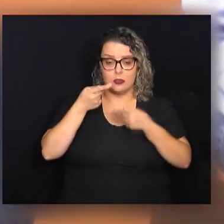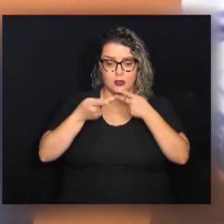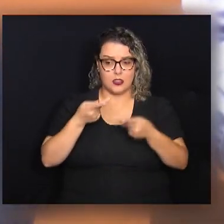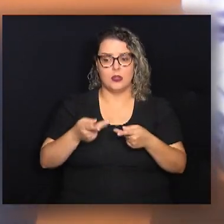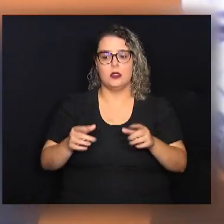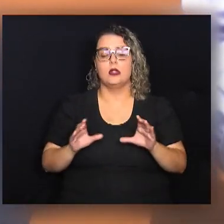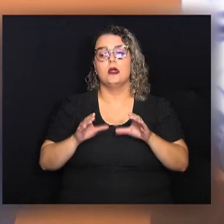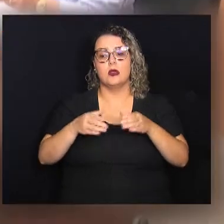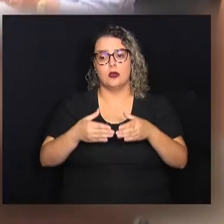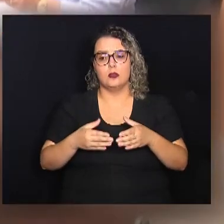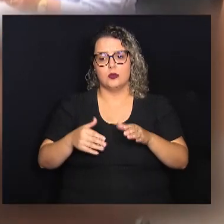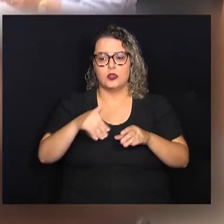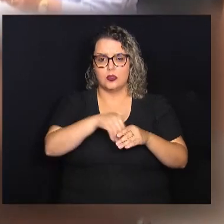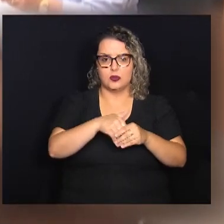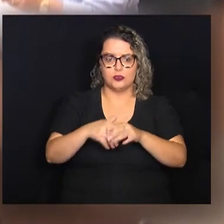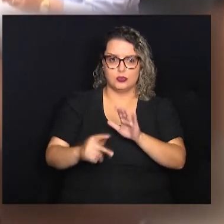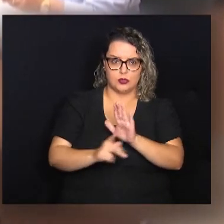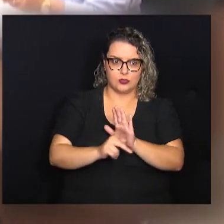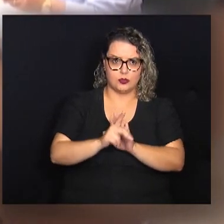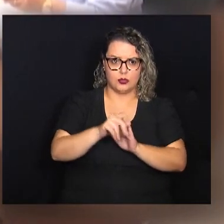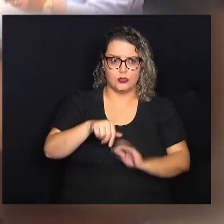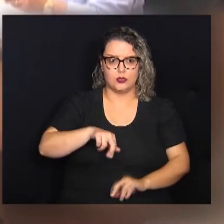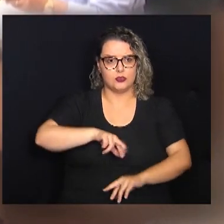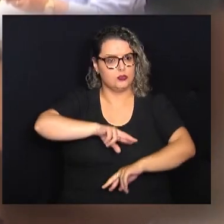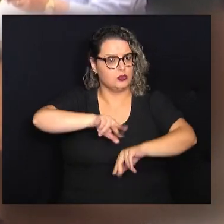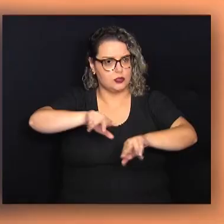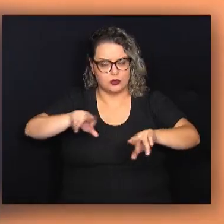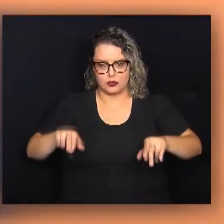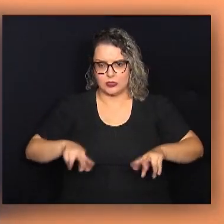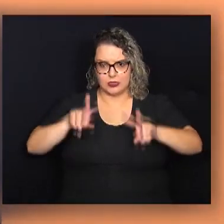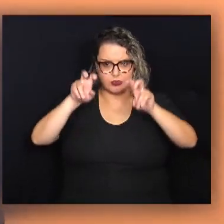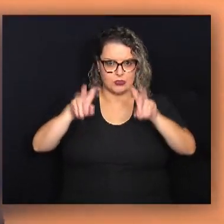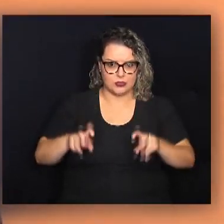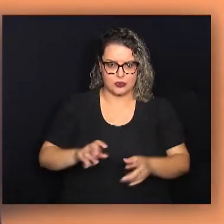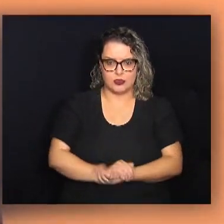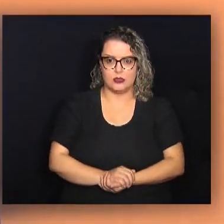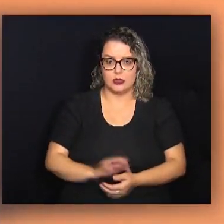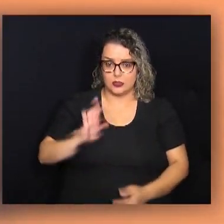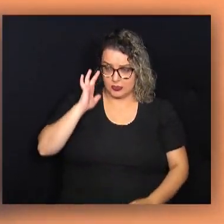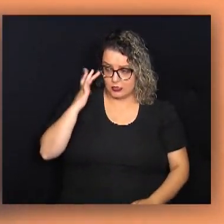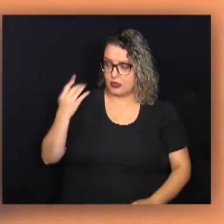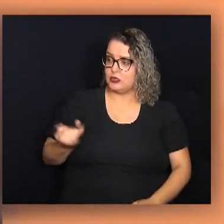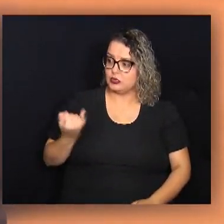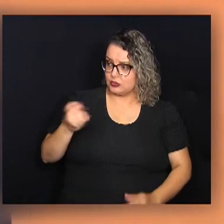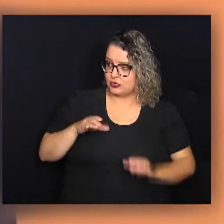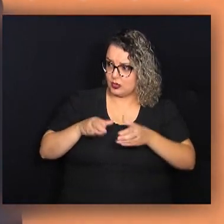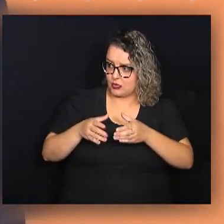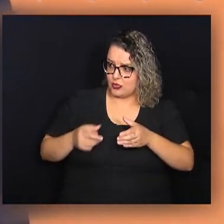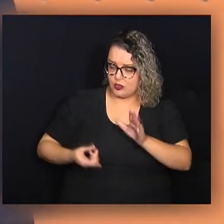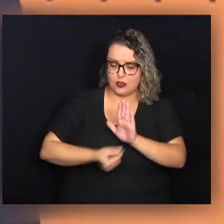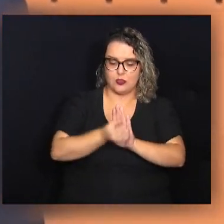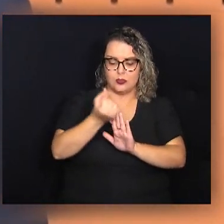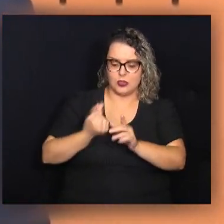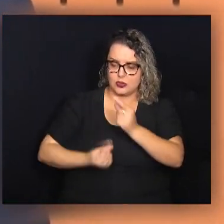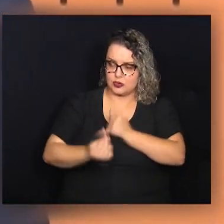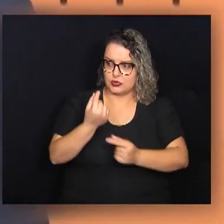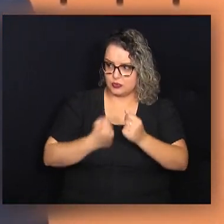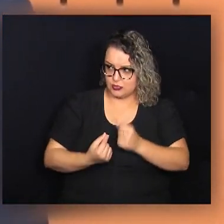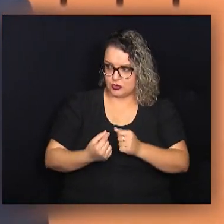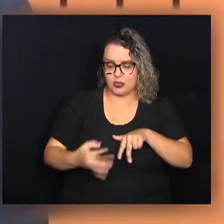comissão votou projetos com os mais variados assuntos. Eu acho a importância da Comissão de Finanças sempre uma comissão que dá